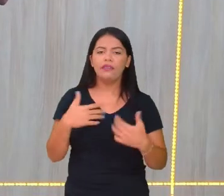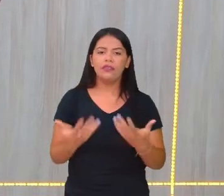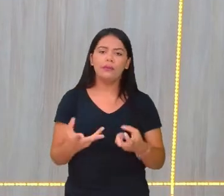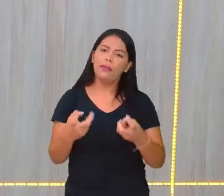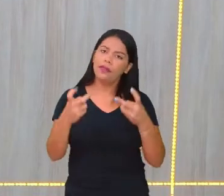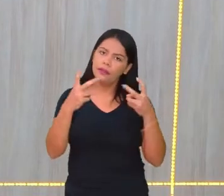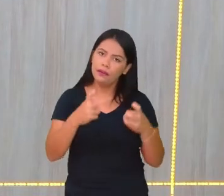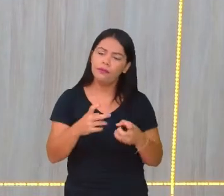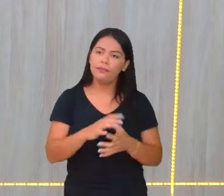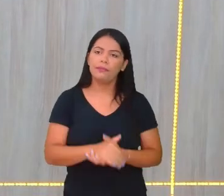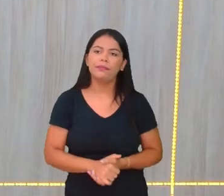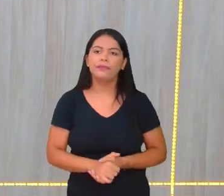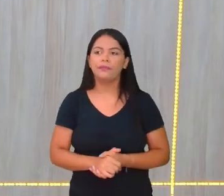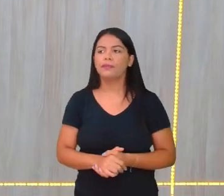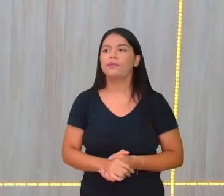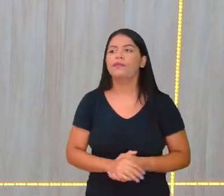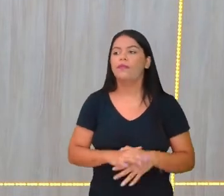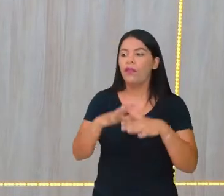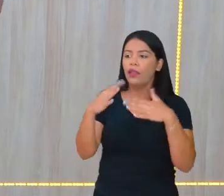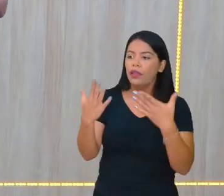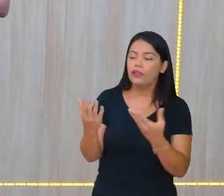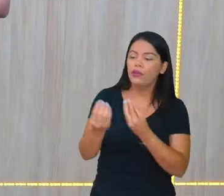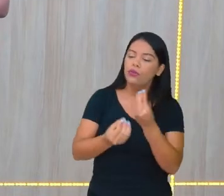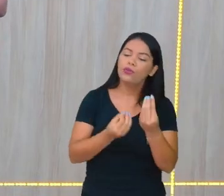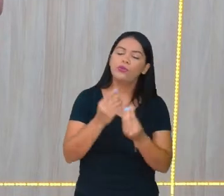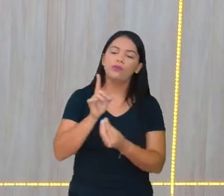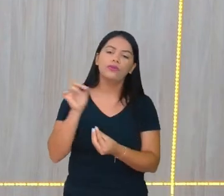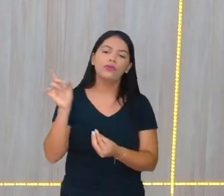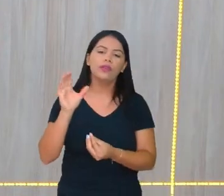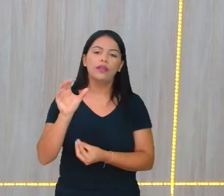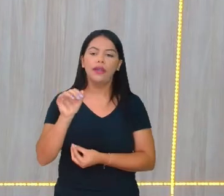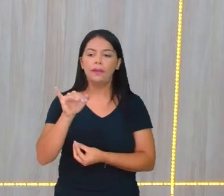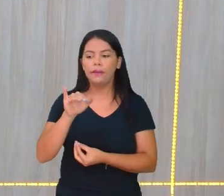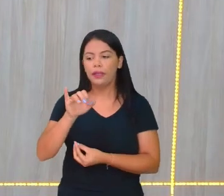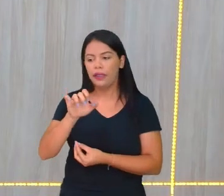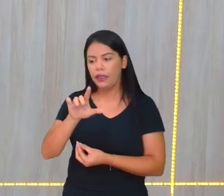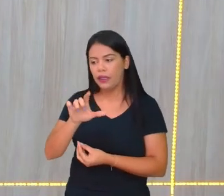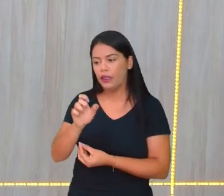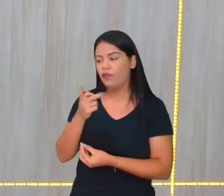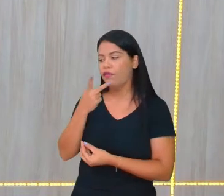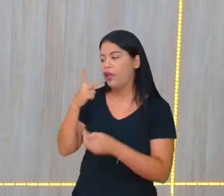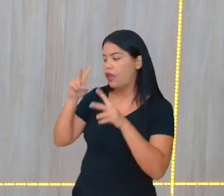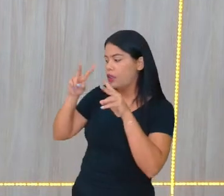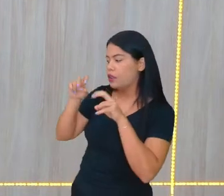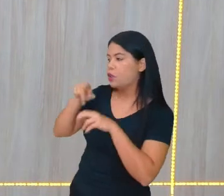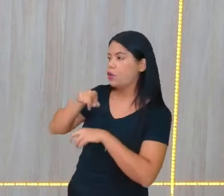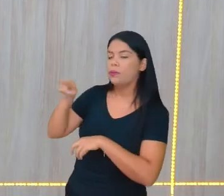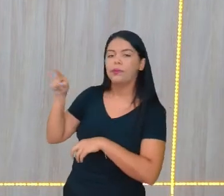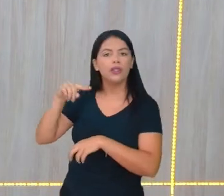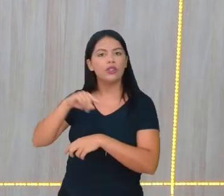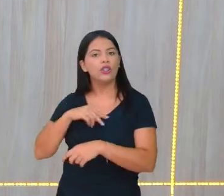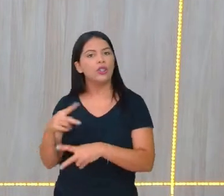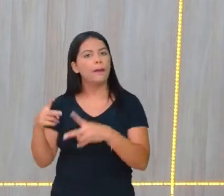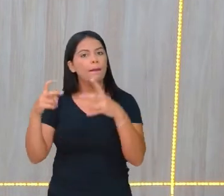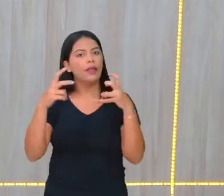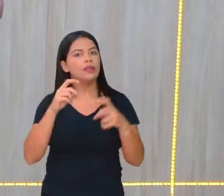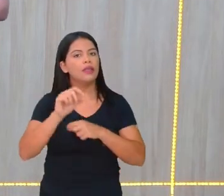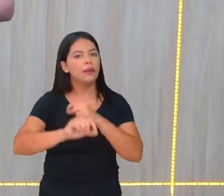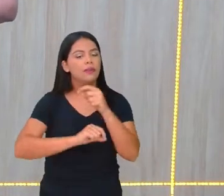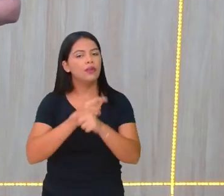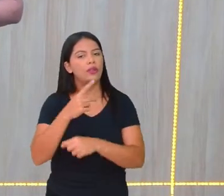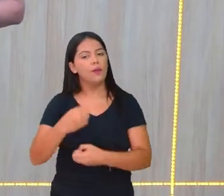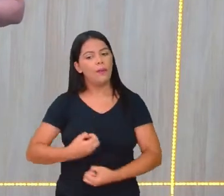Camille, ela fala sobre isso, não é? Nos faz refletir que o poema, ele tem esse poder de nos envolver e